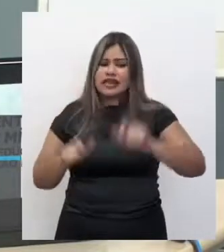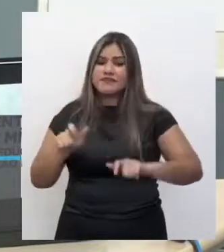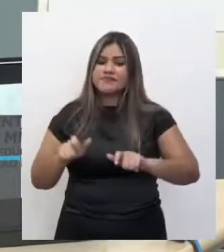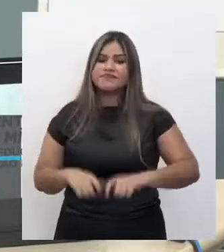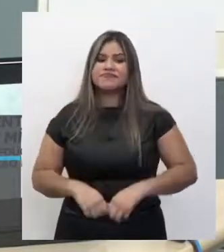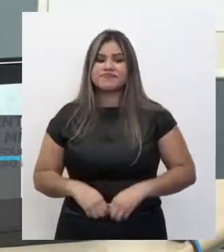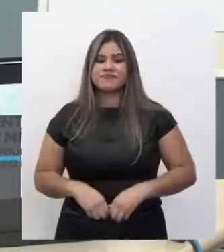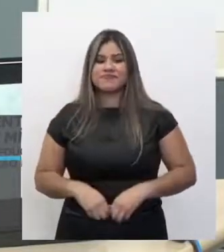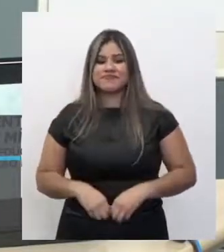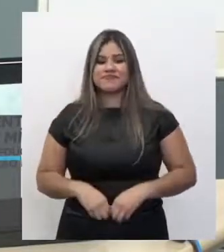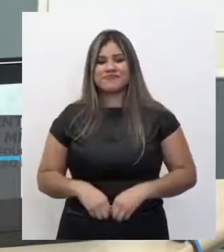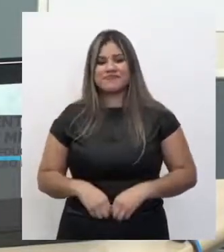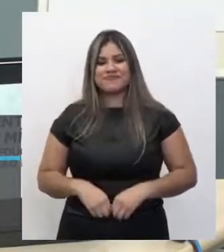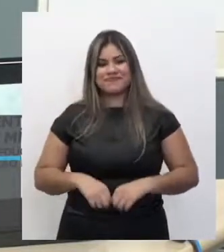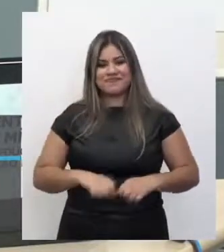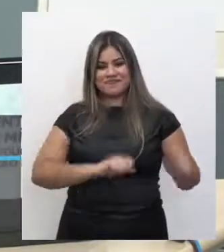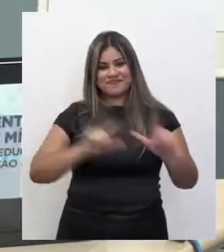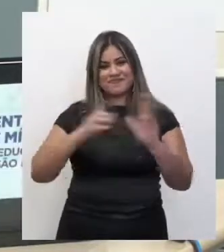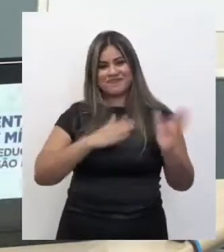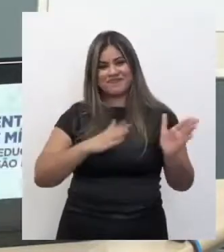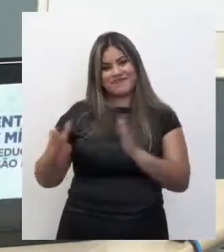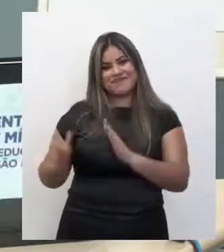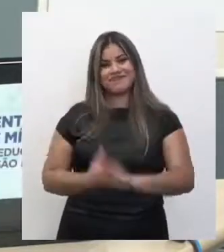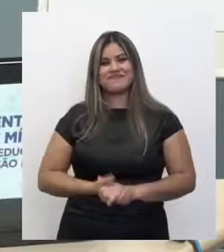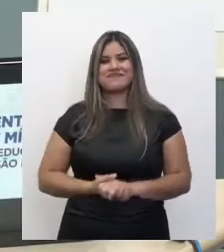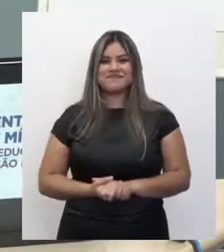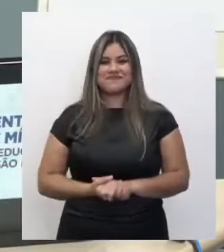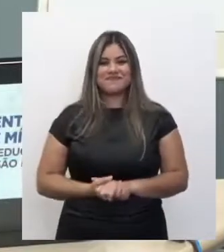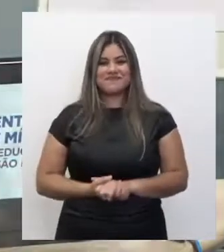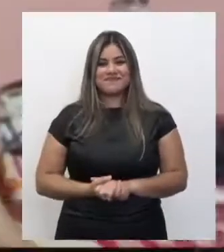hoje? Dá o play aí, diretor.